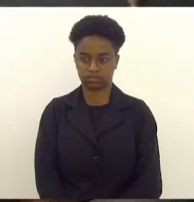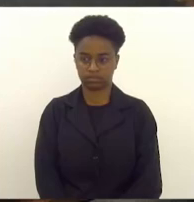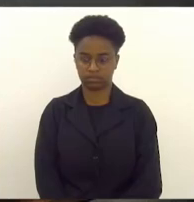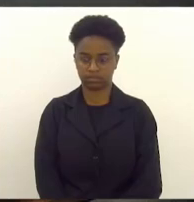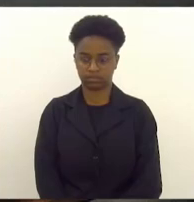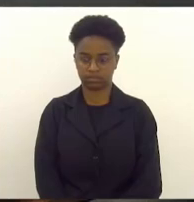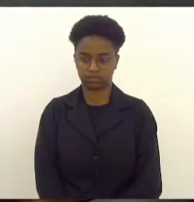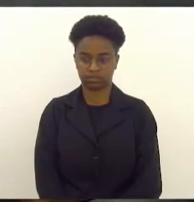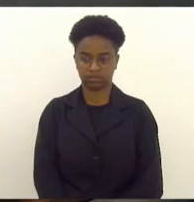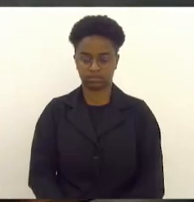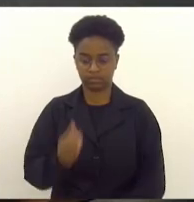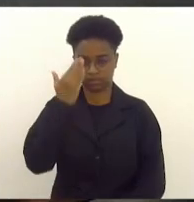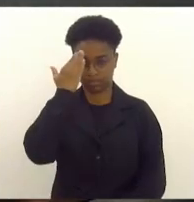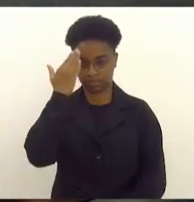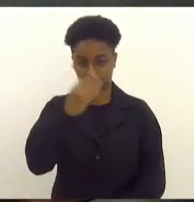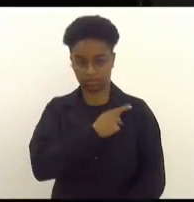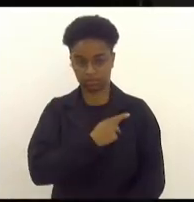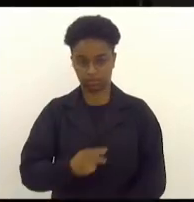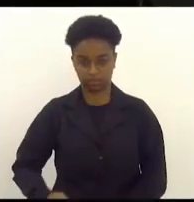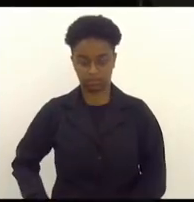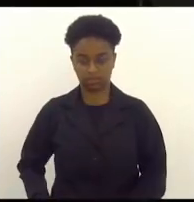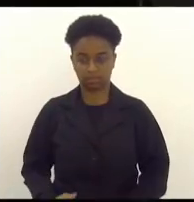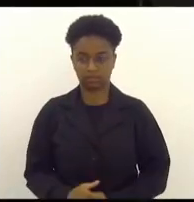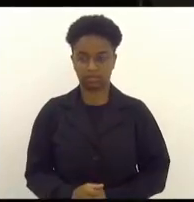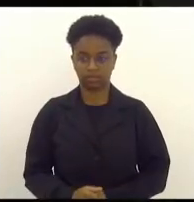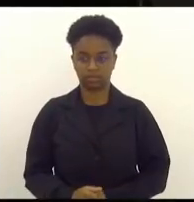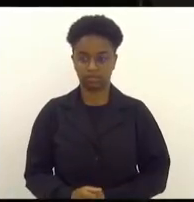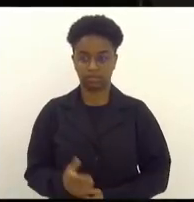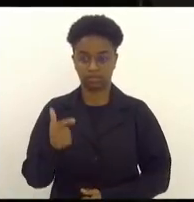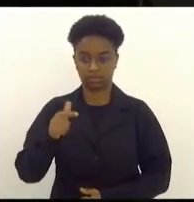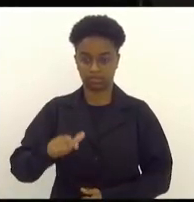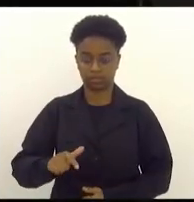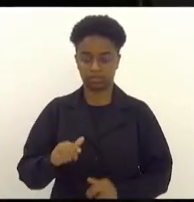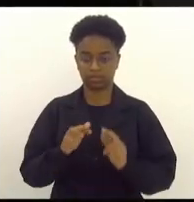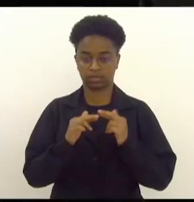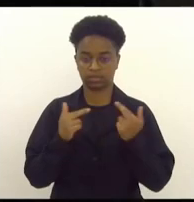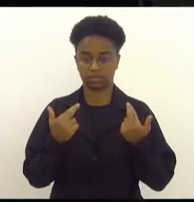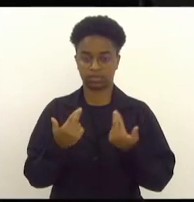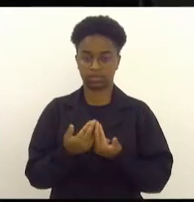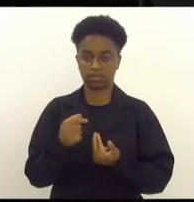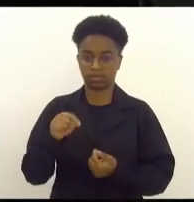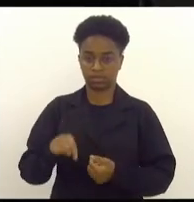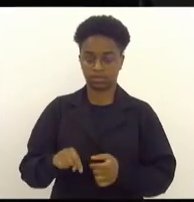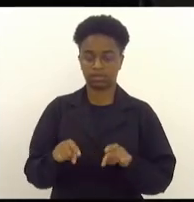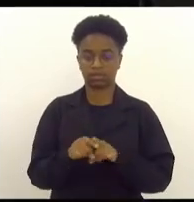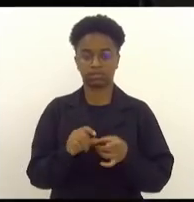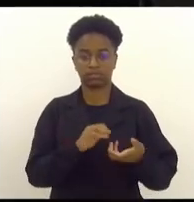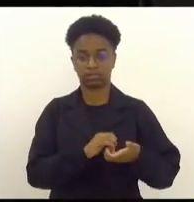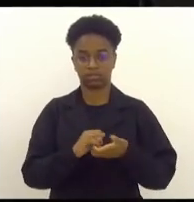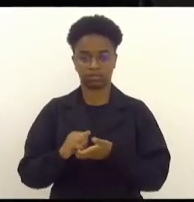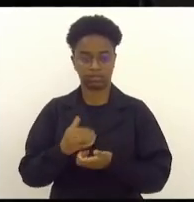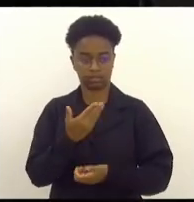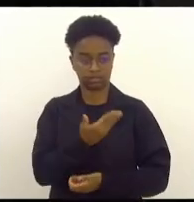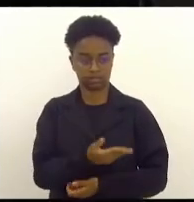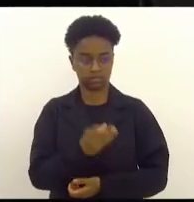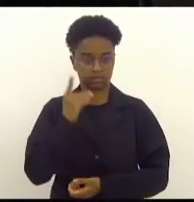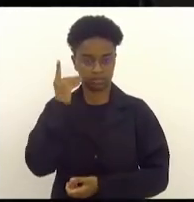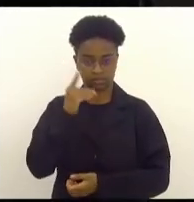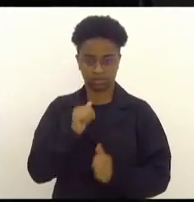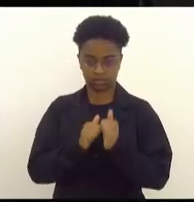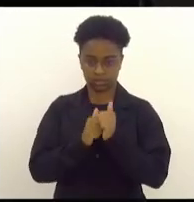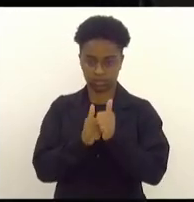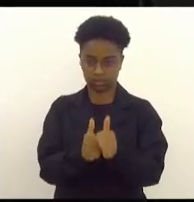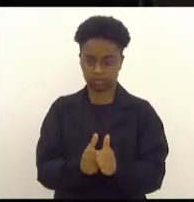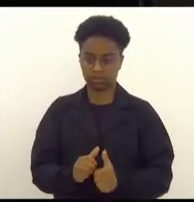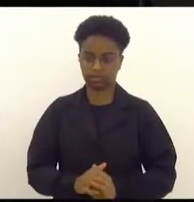Obrigado presidente mais um dia de sessão saudade também os colegas que aqui acompanham